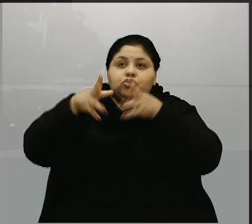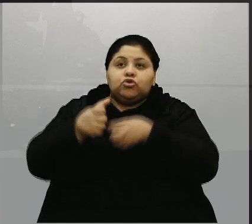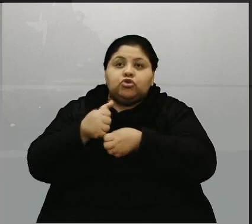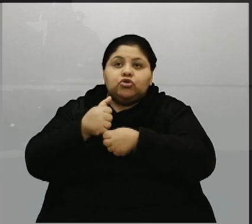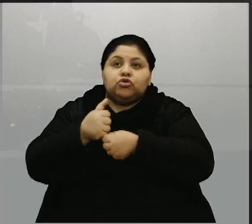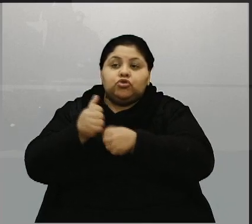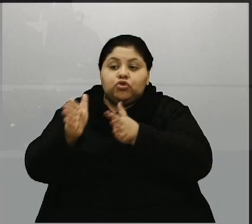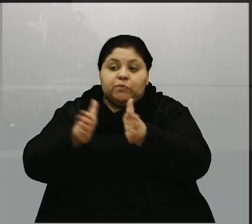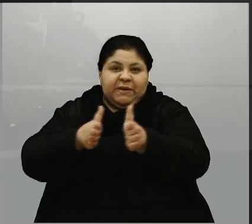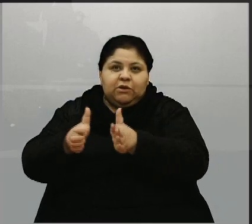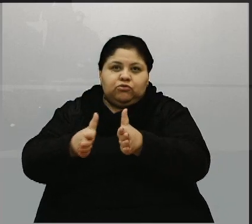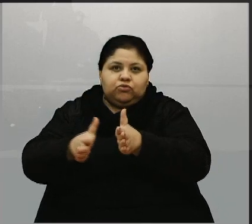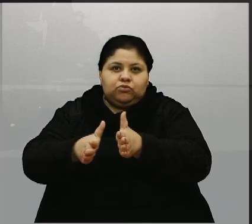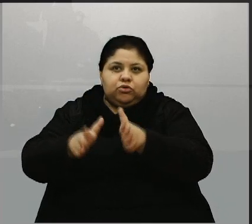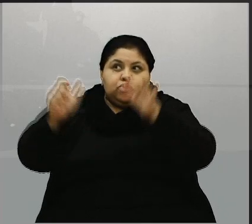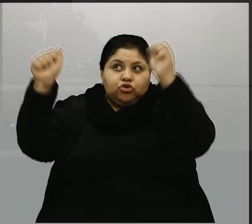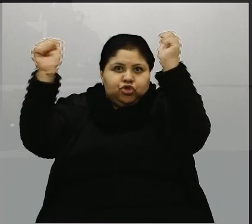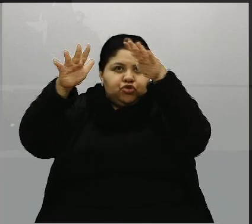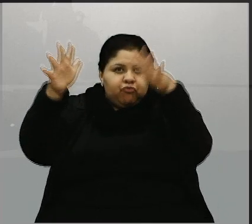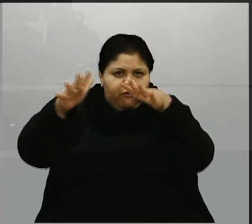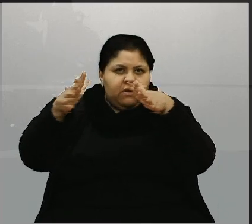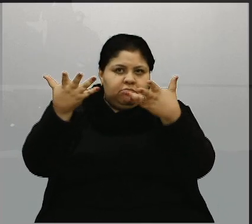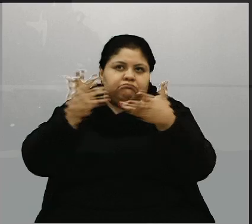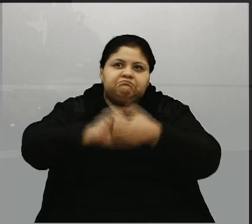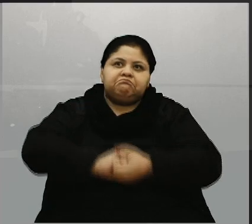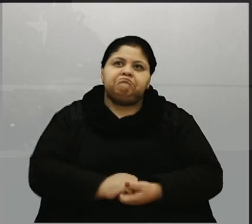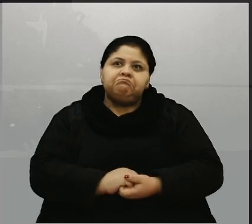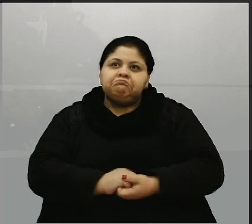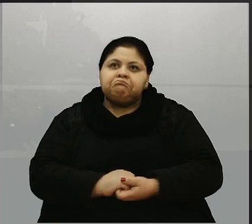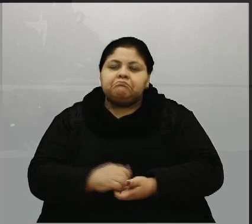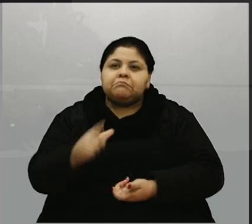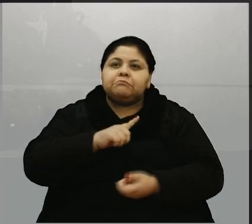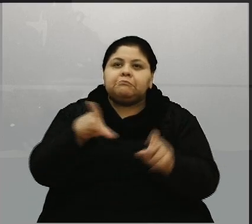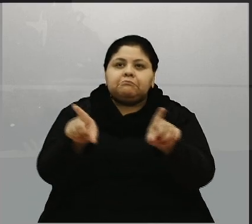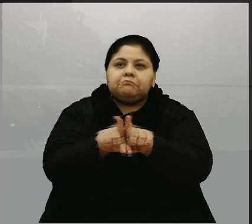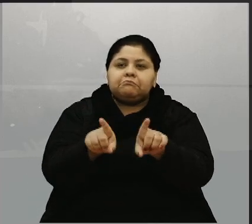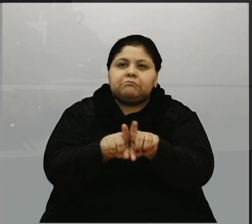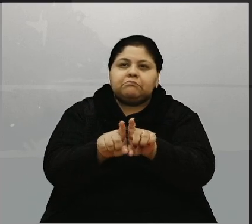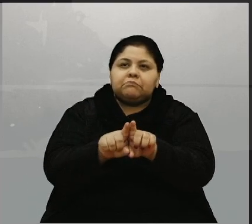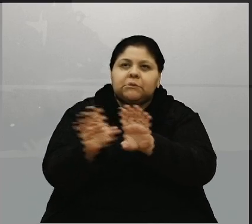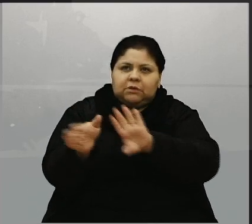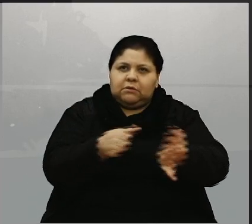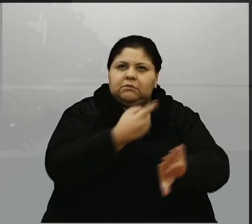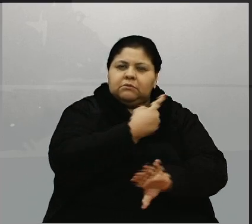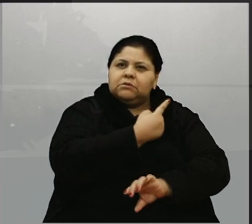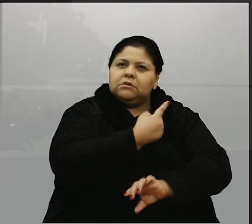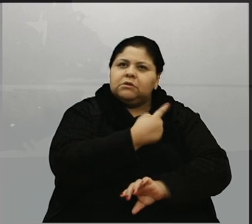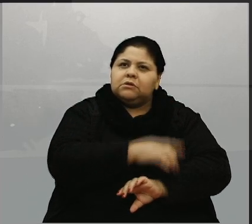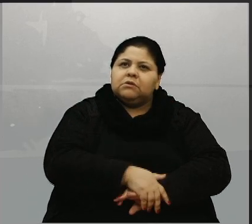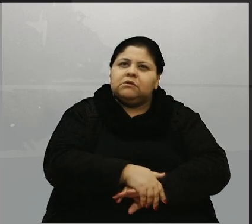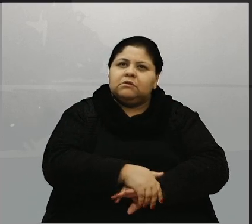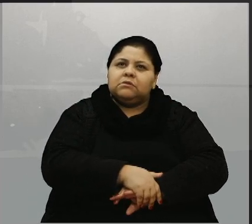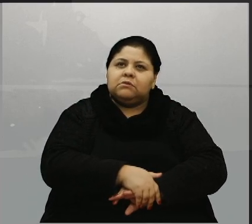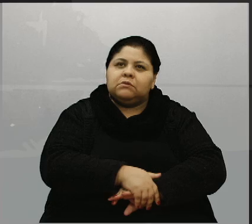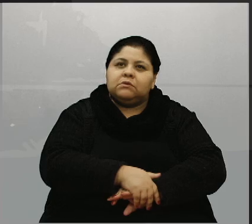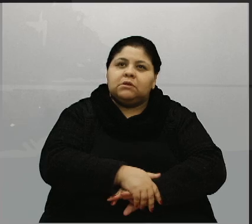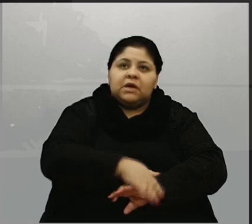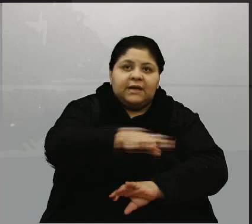período que nós estamos passando. E tem também a questão, pode passar, Cleber, por favor, a questão lá as faixas de